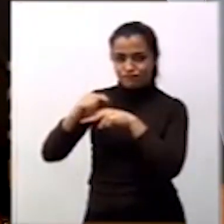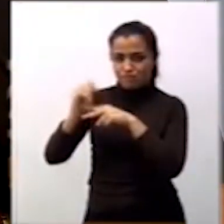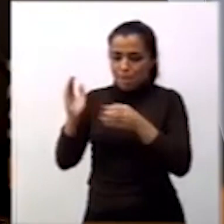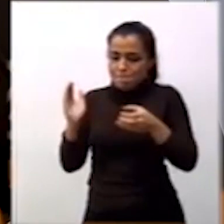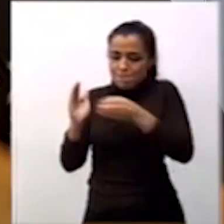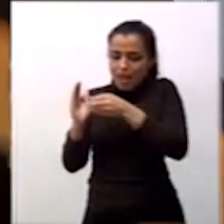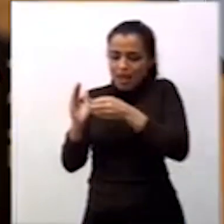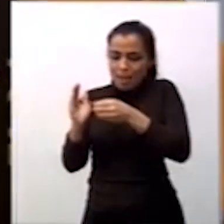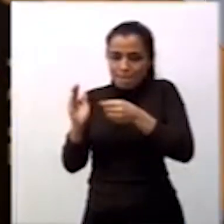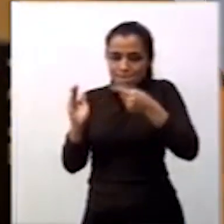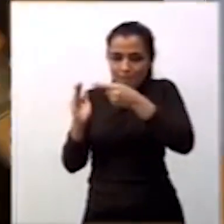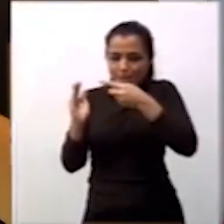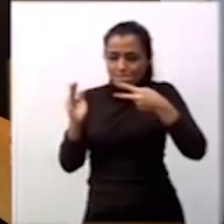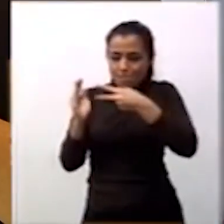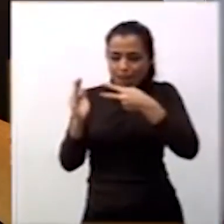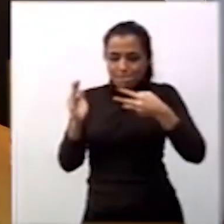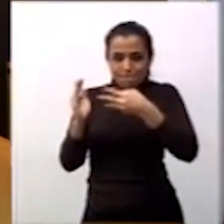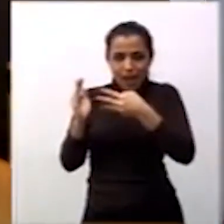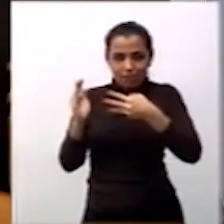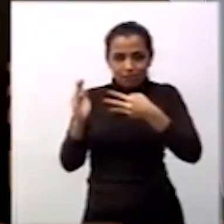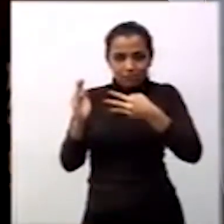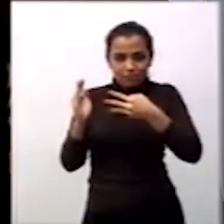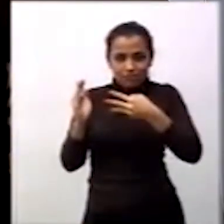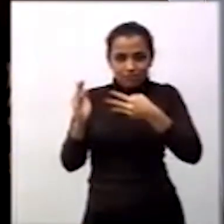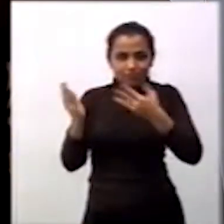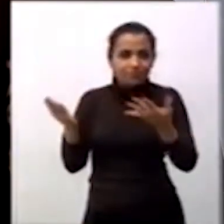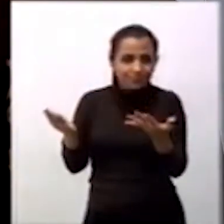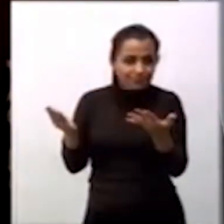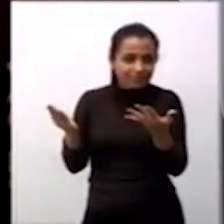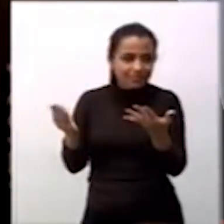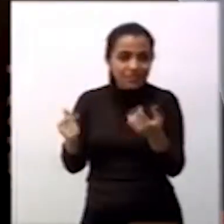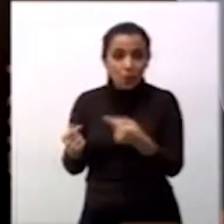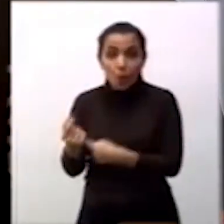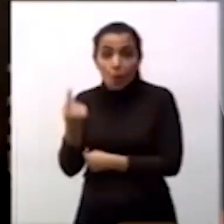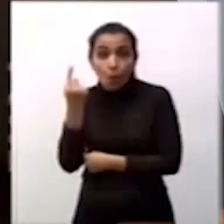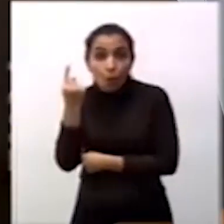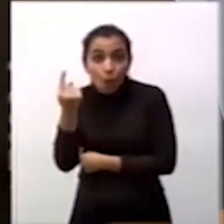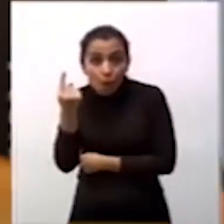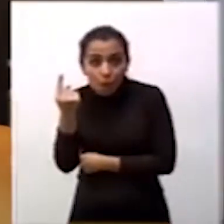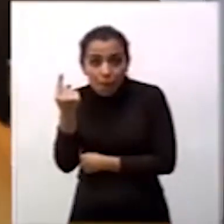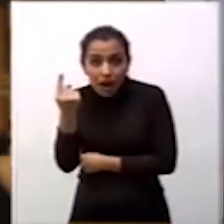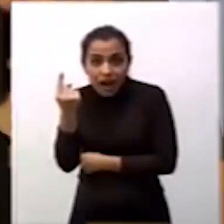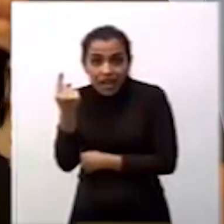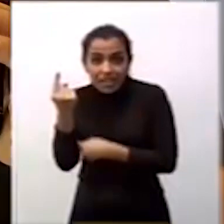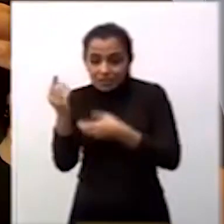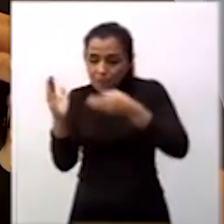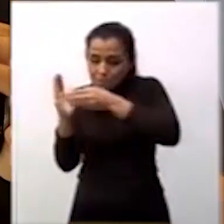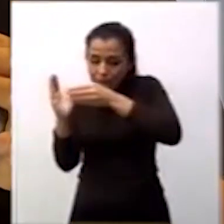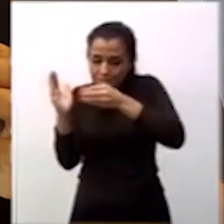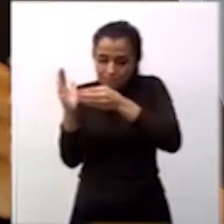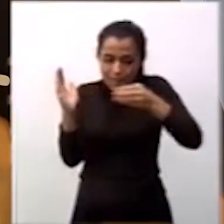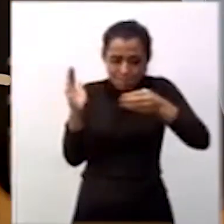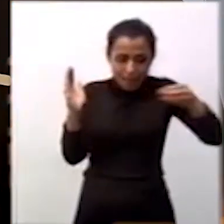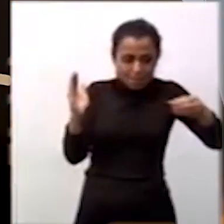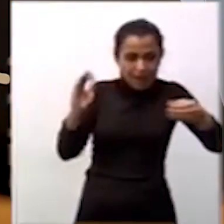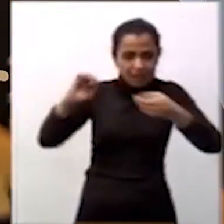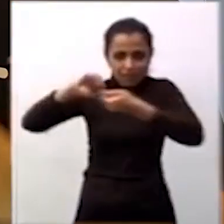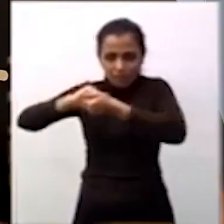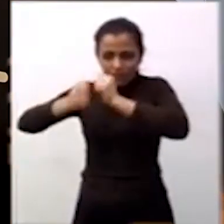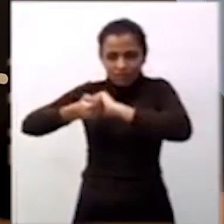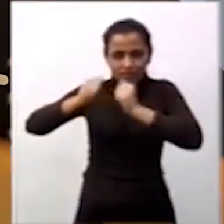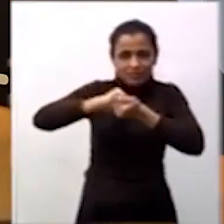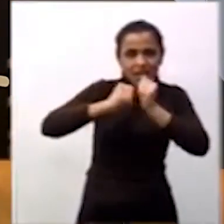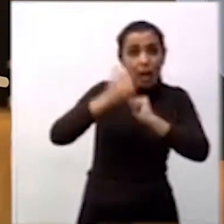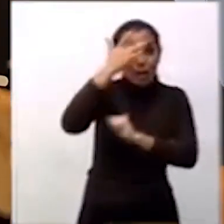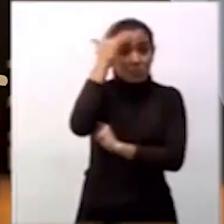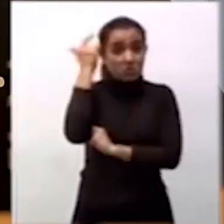3, se eu colocar 2 conectores, eu vou transformar uma tomada em 5. E assim sucessivamente. E aí a pessoa